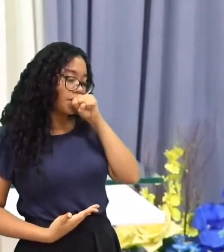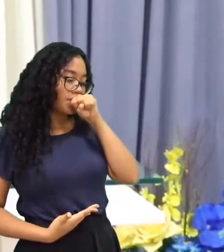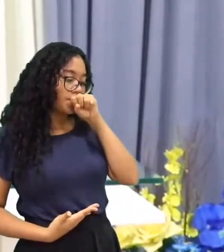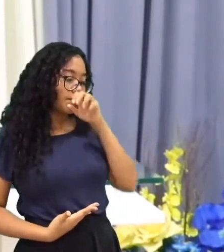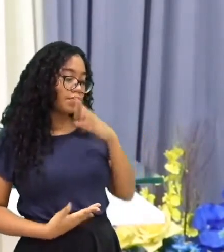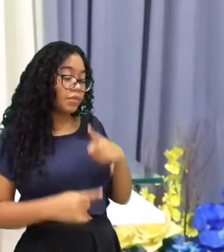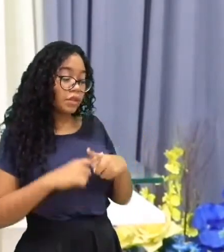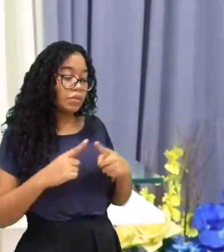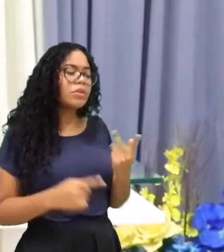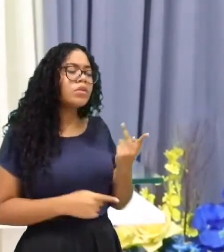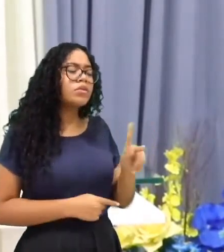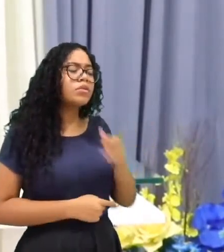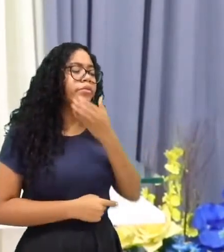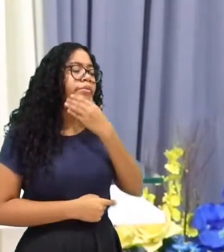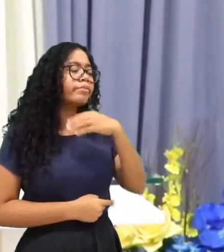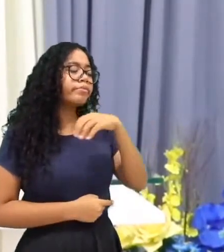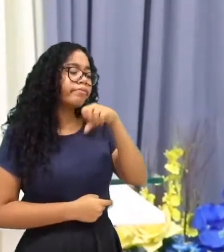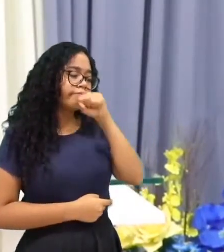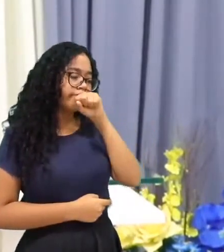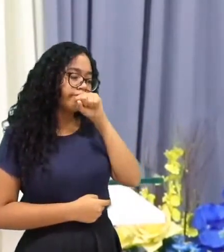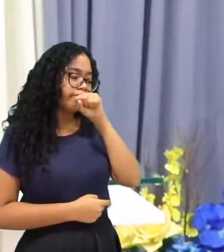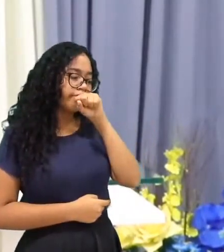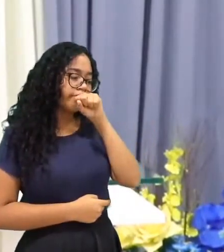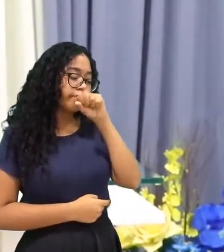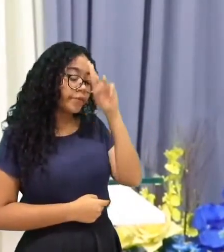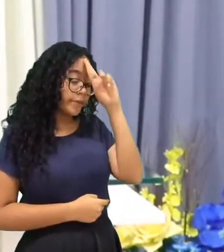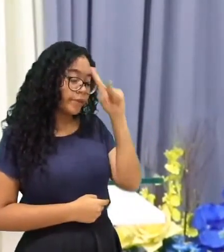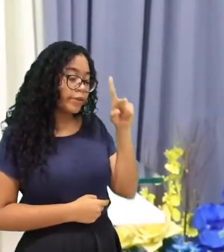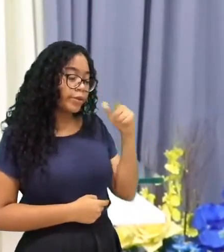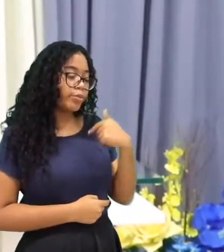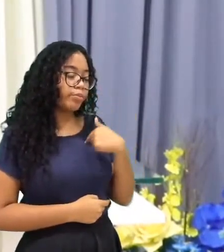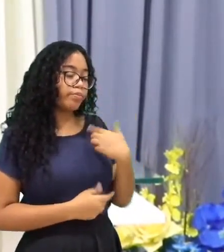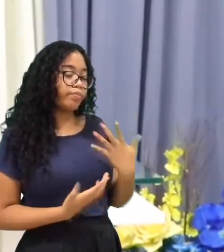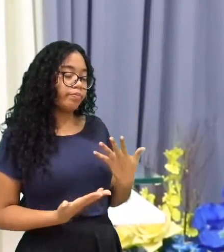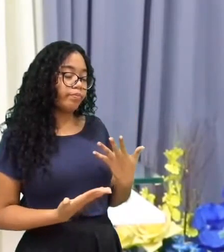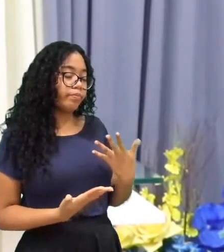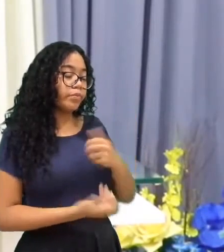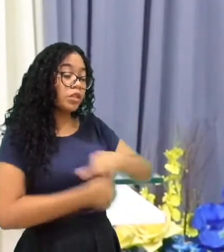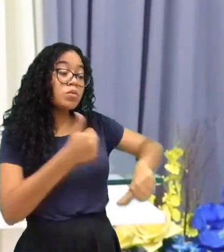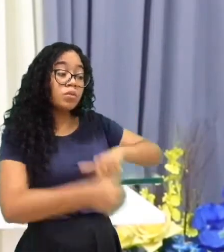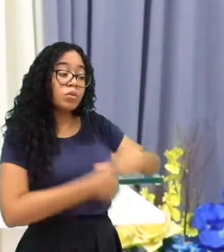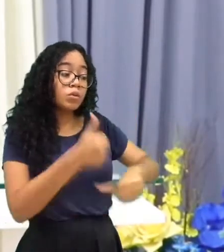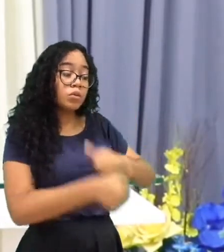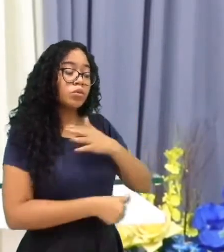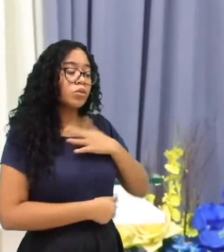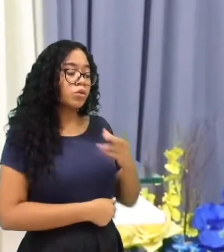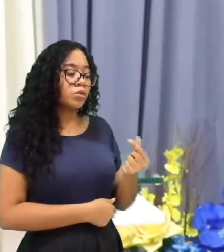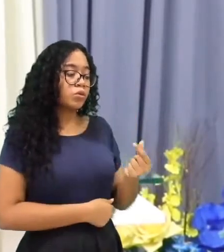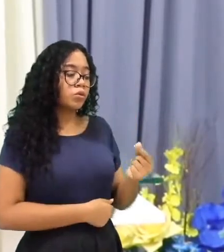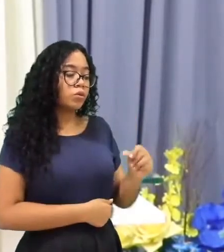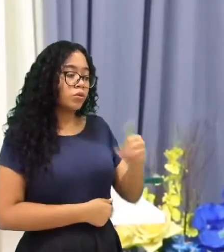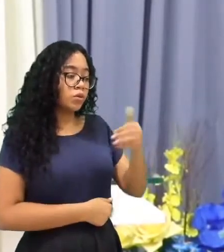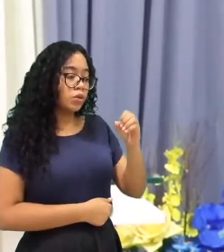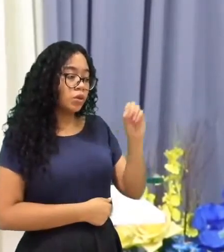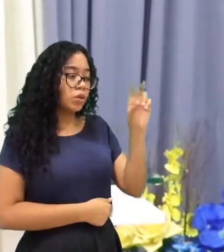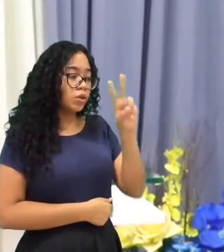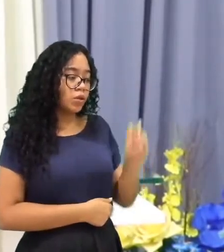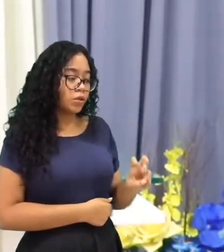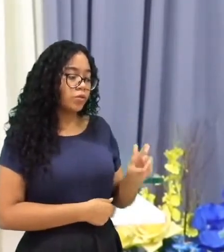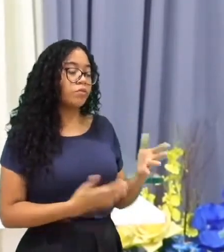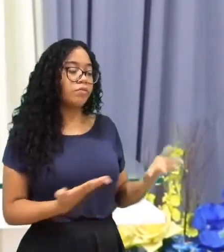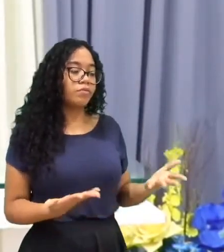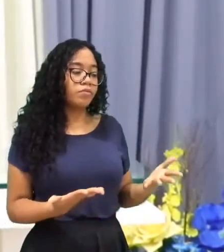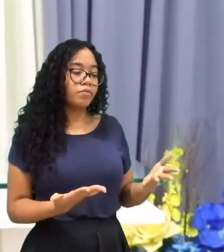Mas vosso pai me enganou e mudou o salário 10 vezes.